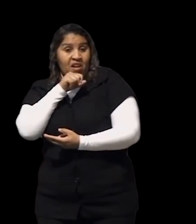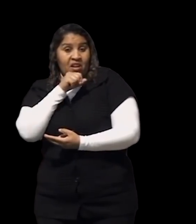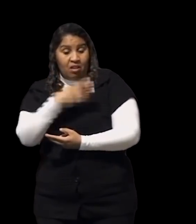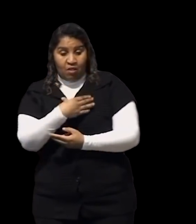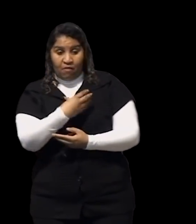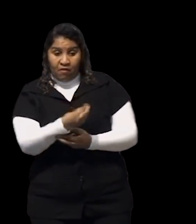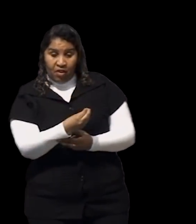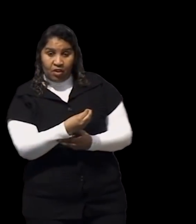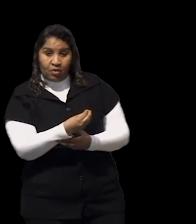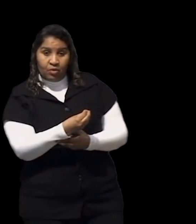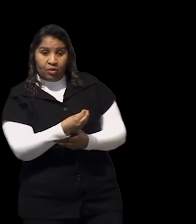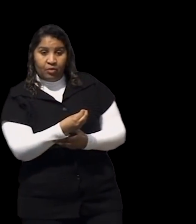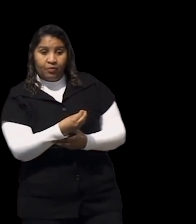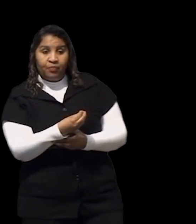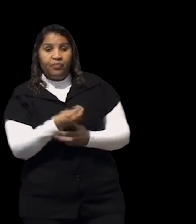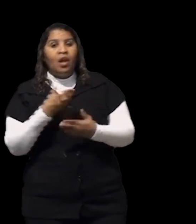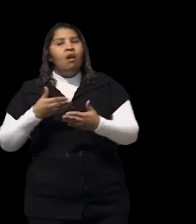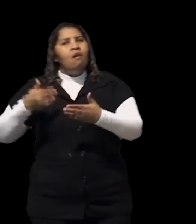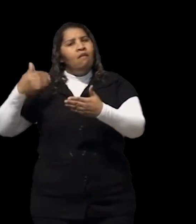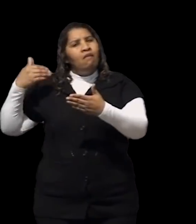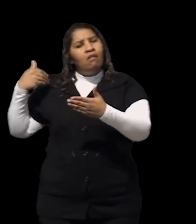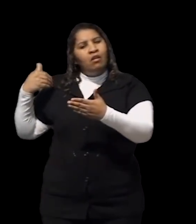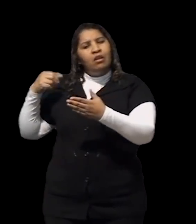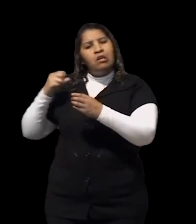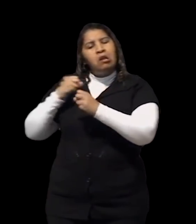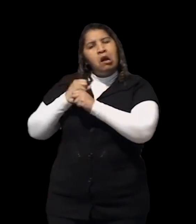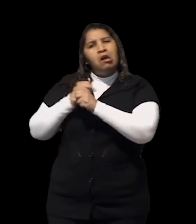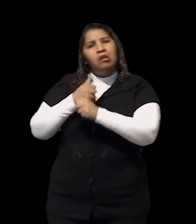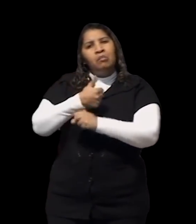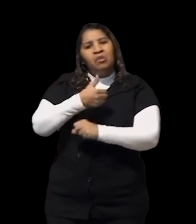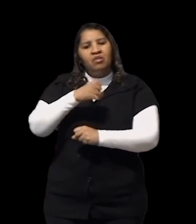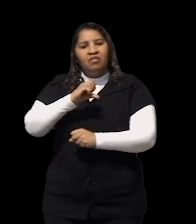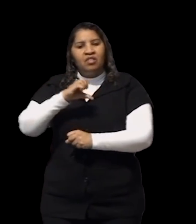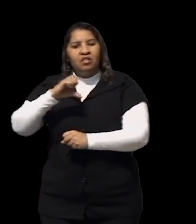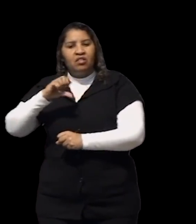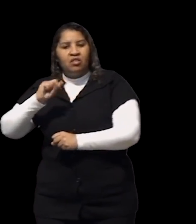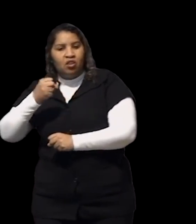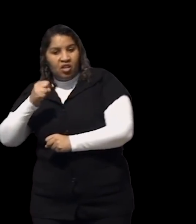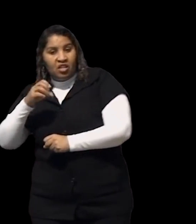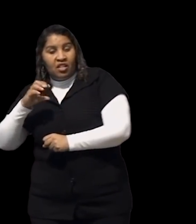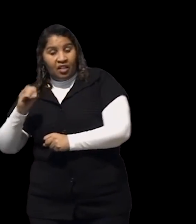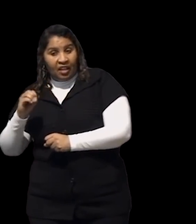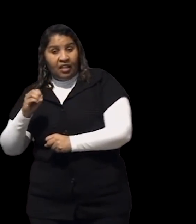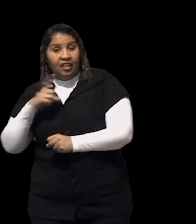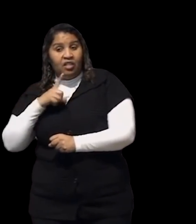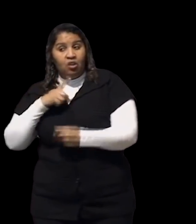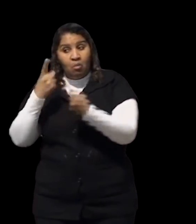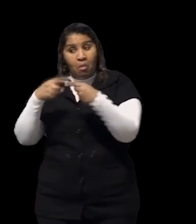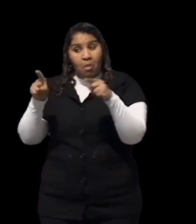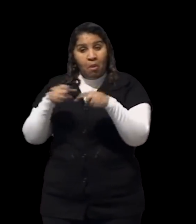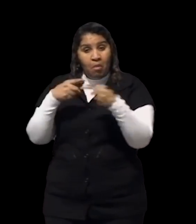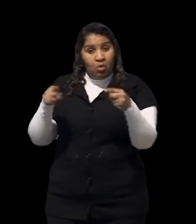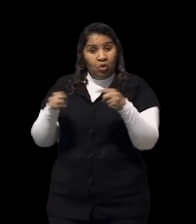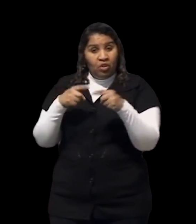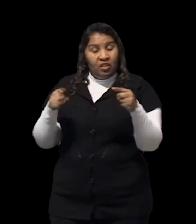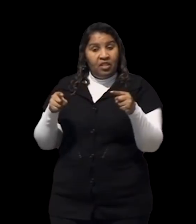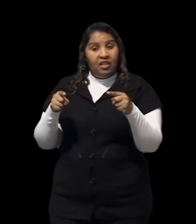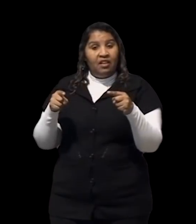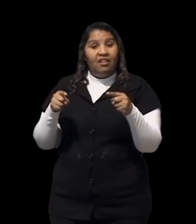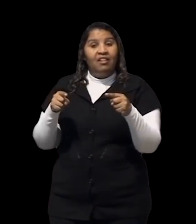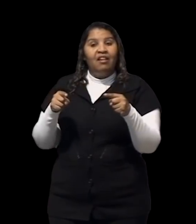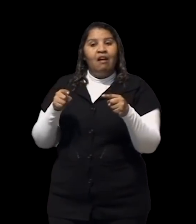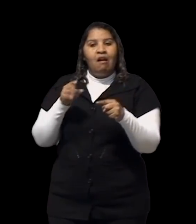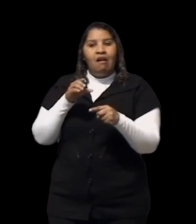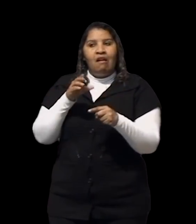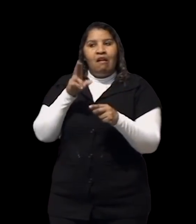bonfá compuseram uma canção que diz o seguinte eu moro com a minha mãe mas